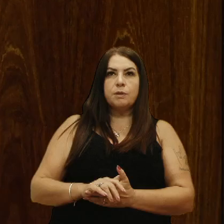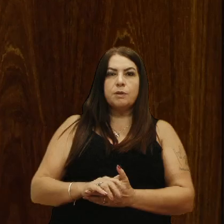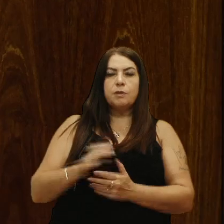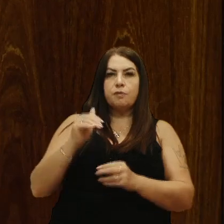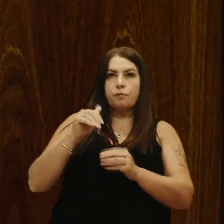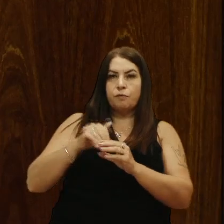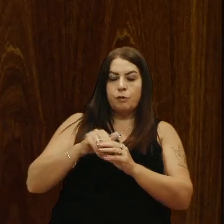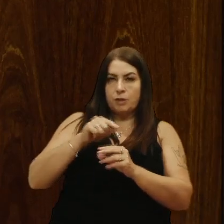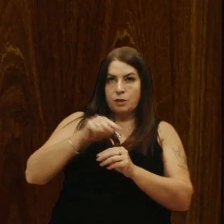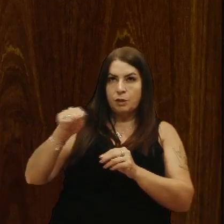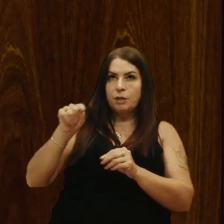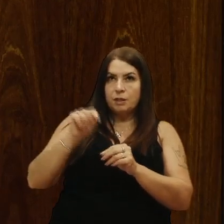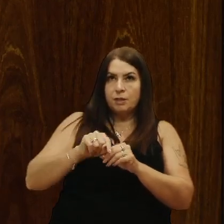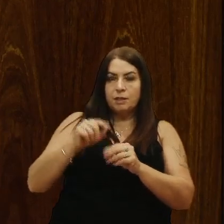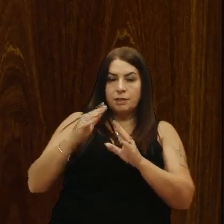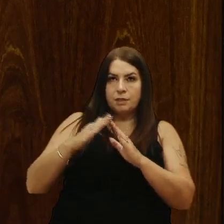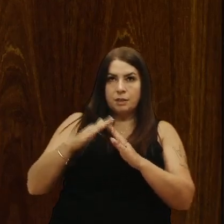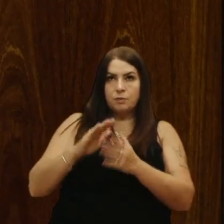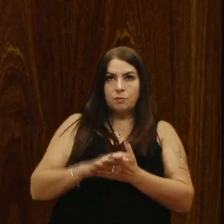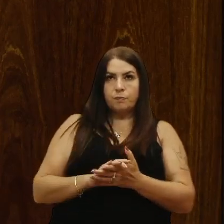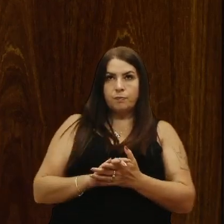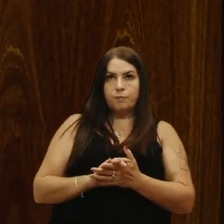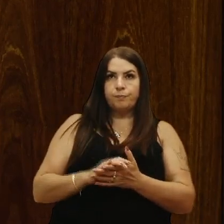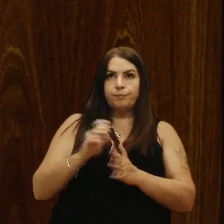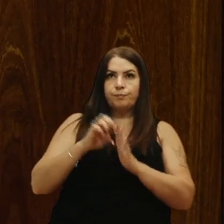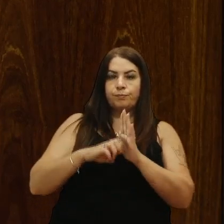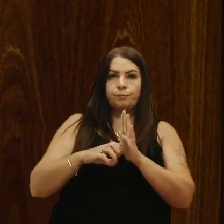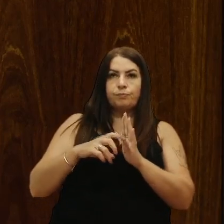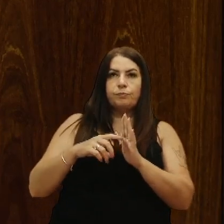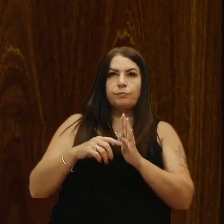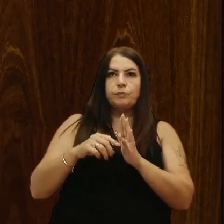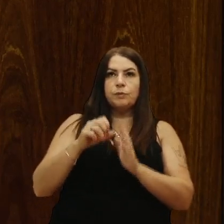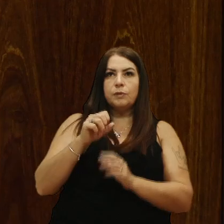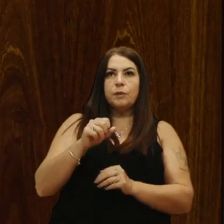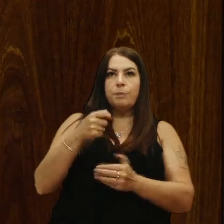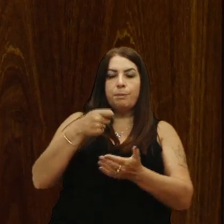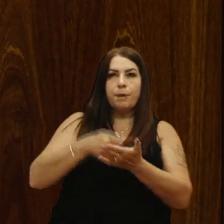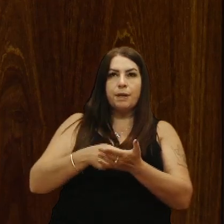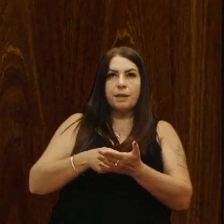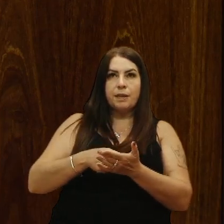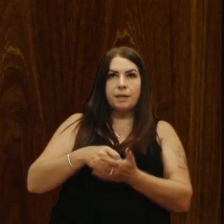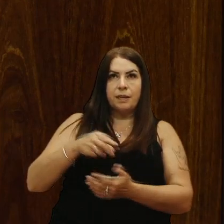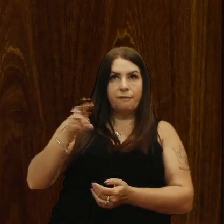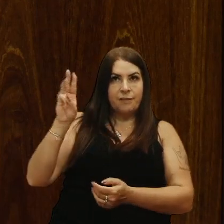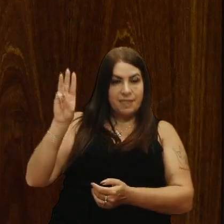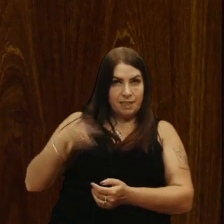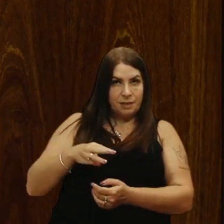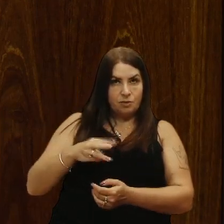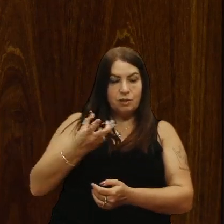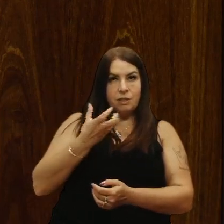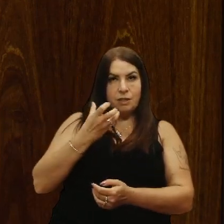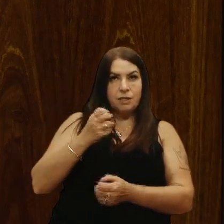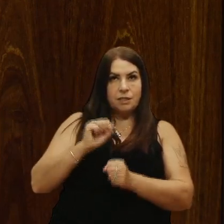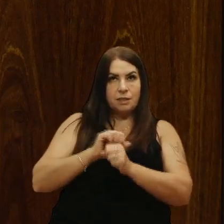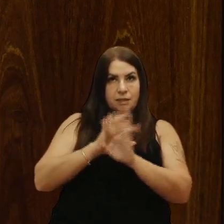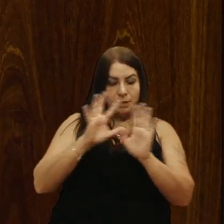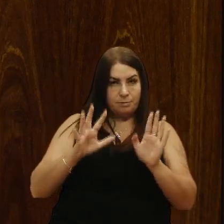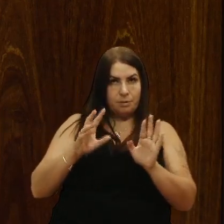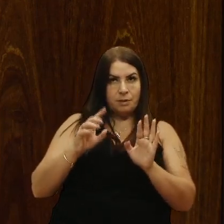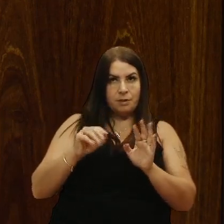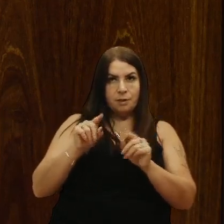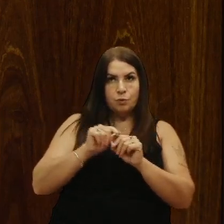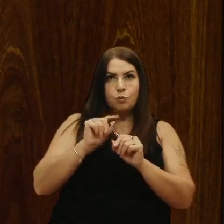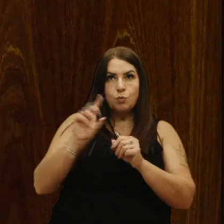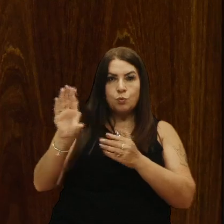para votação aqui nessa casa uma emenda no subsídio para a Visat, dizendo que a gente queria transparência acerca